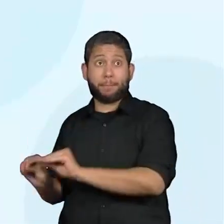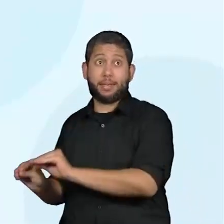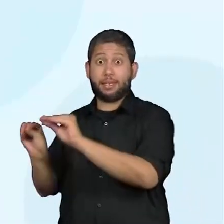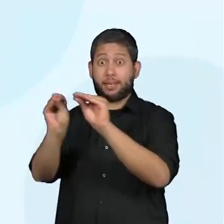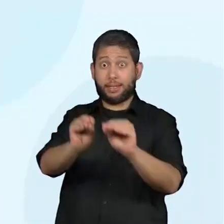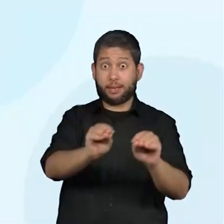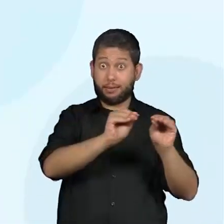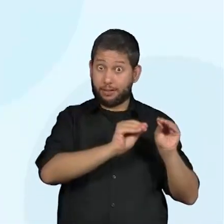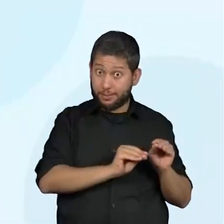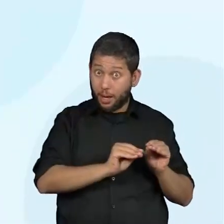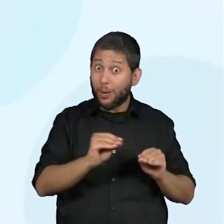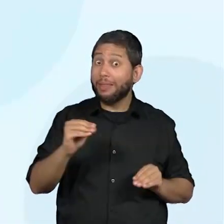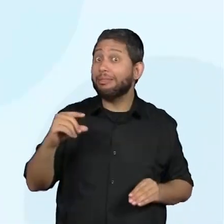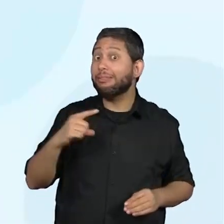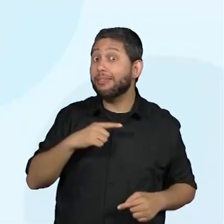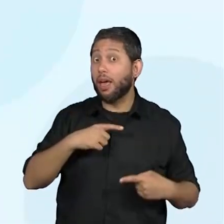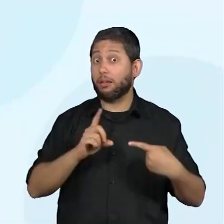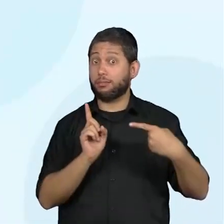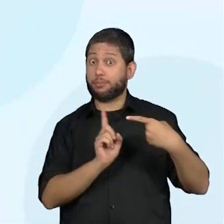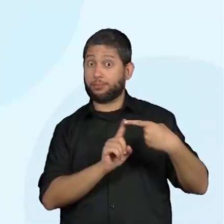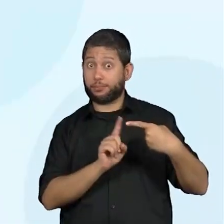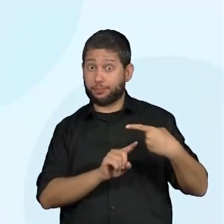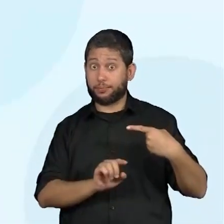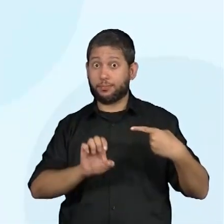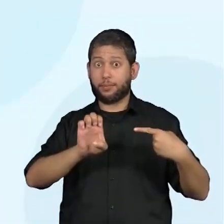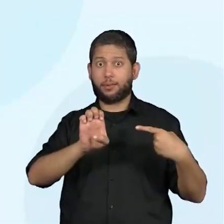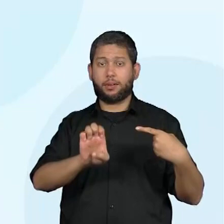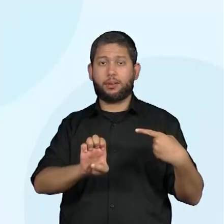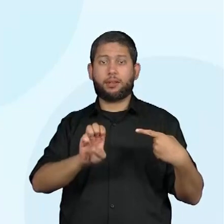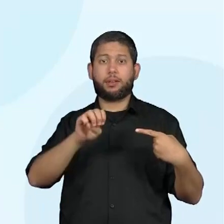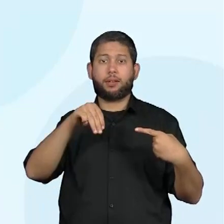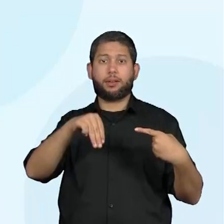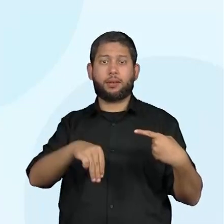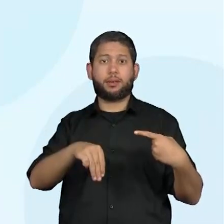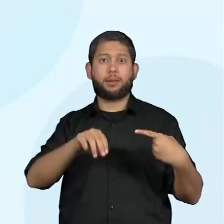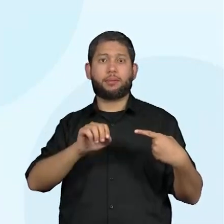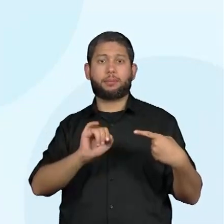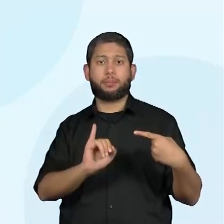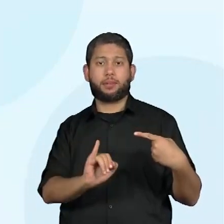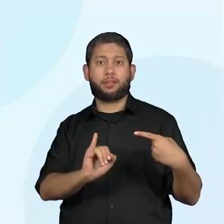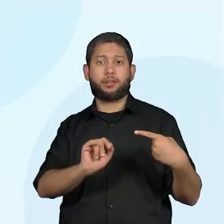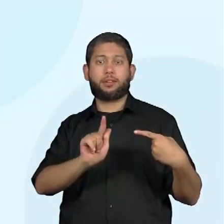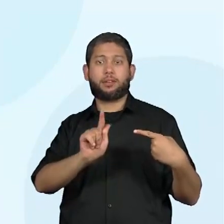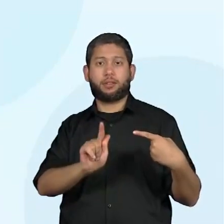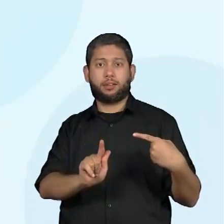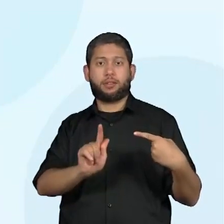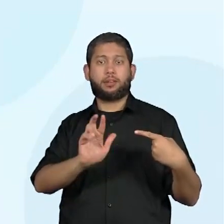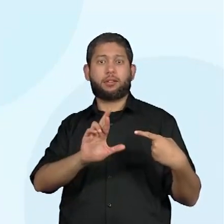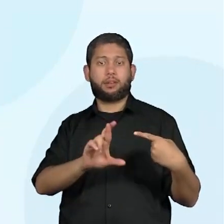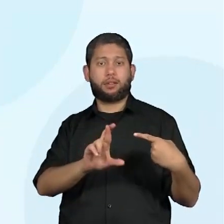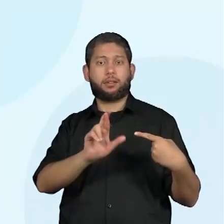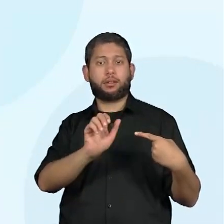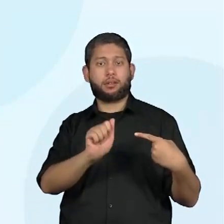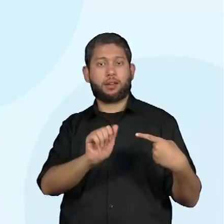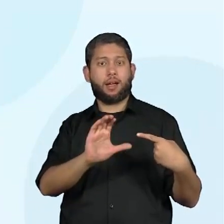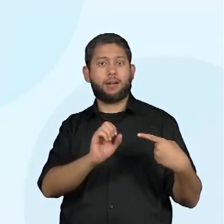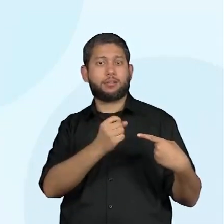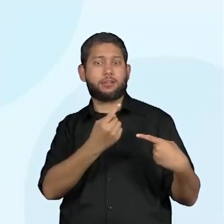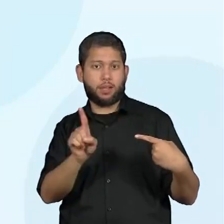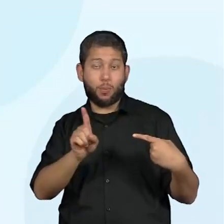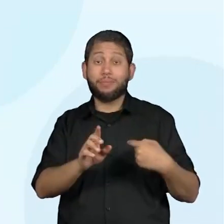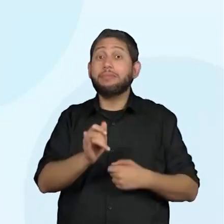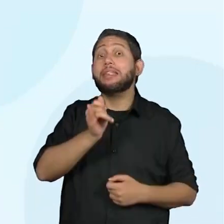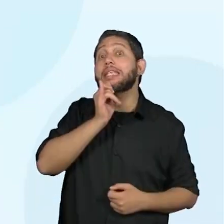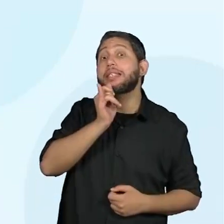a emigração, que é o movimento de saída. Então, por exemplo, uma pessoa que vai embora aqui do Brasil